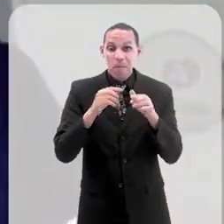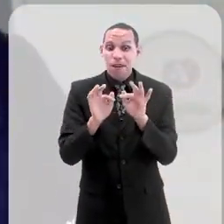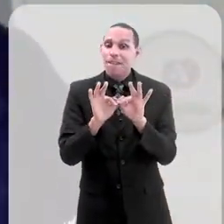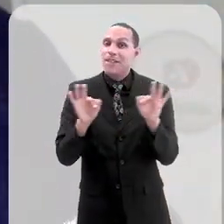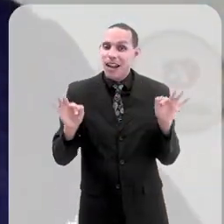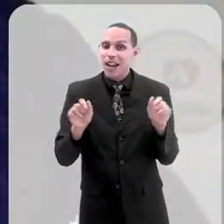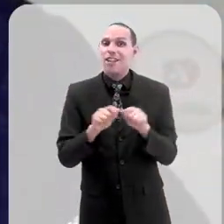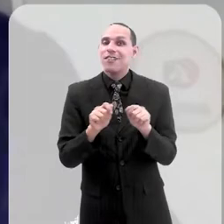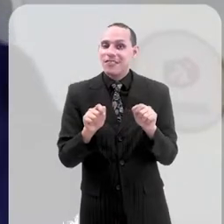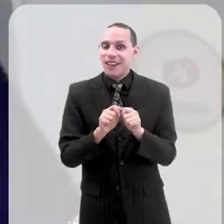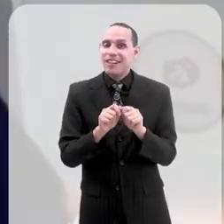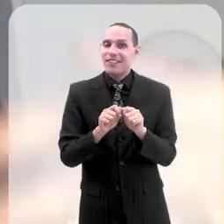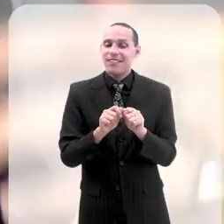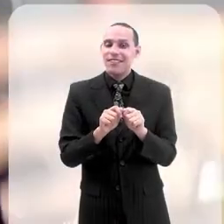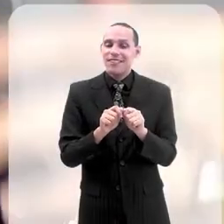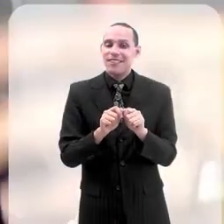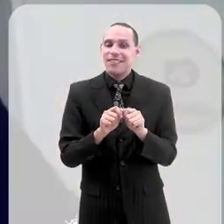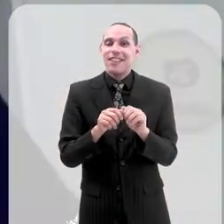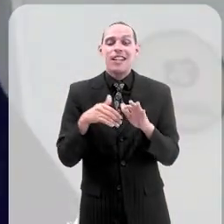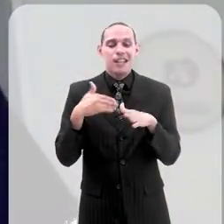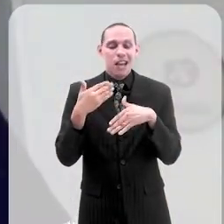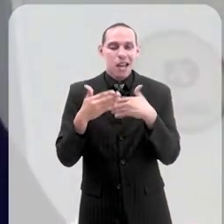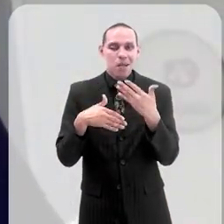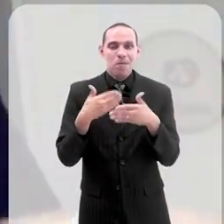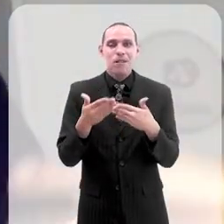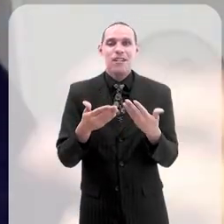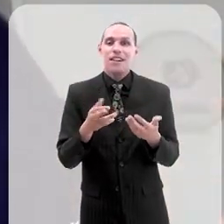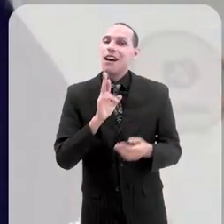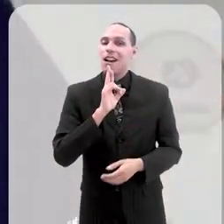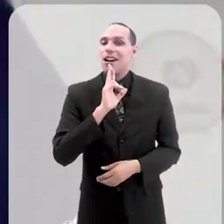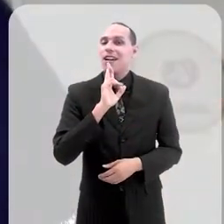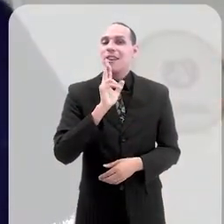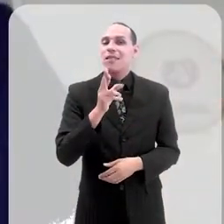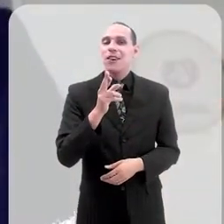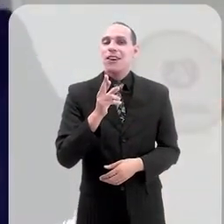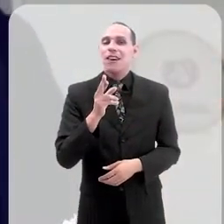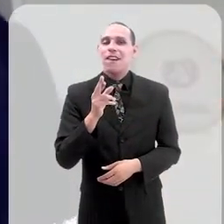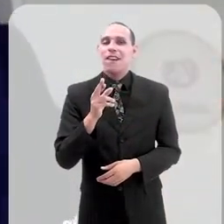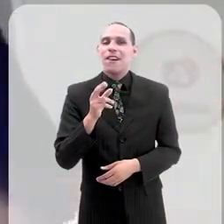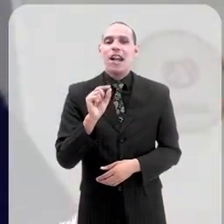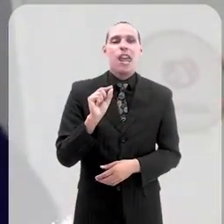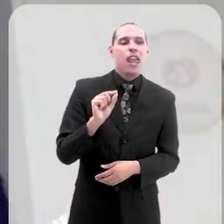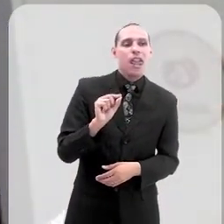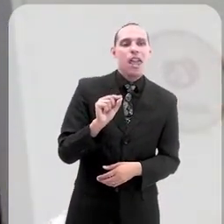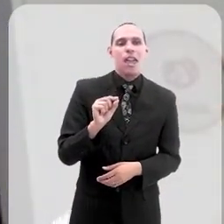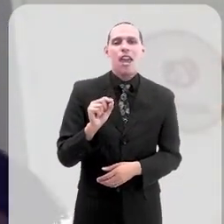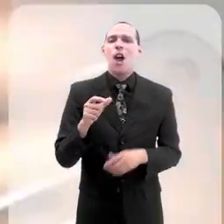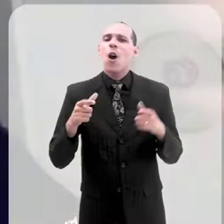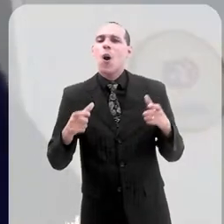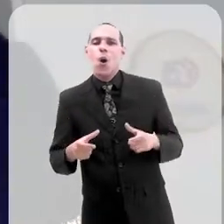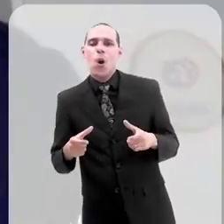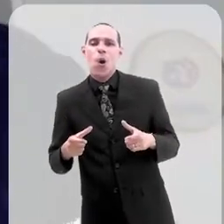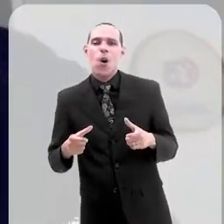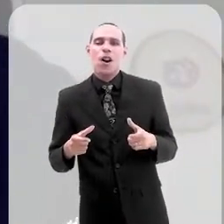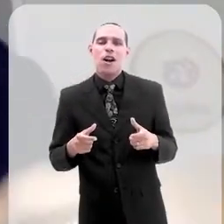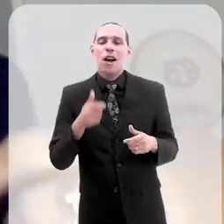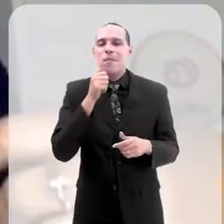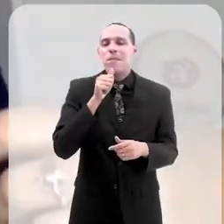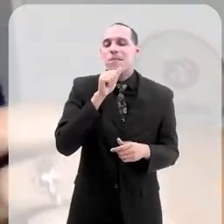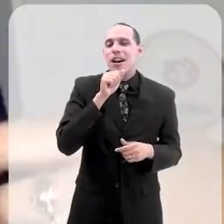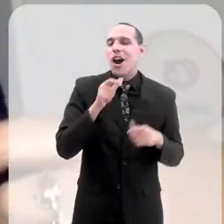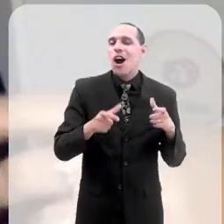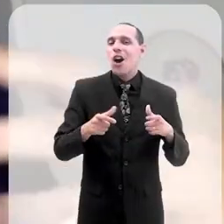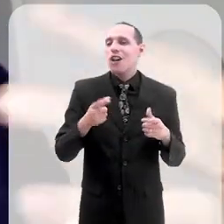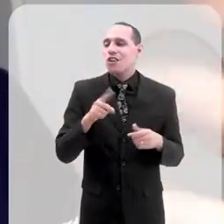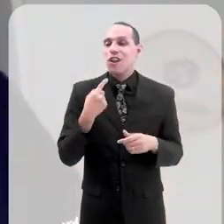sentenças, e depois ele vai responder perguntas. Quem? Ele vai perguntar para você: onde? Onde está minha mãe? Onde nós vamos?